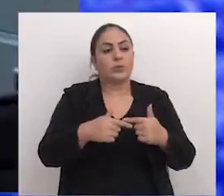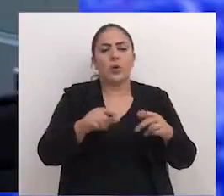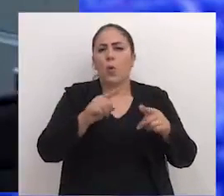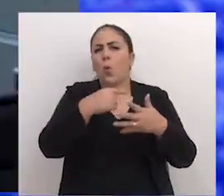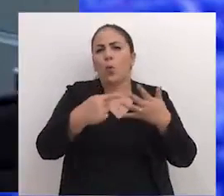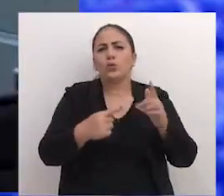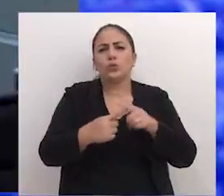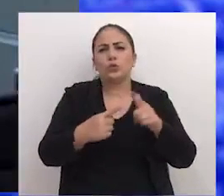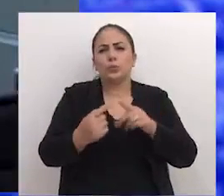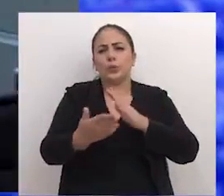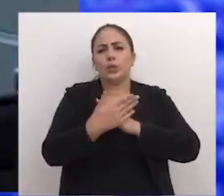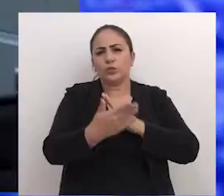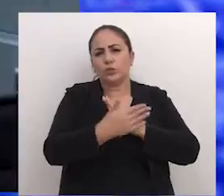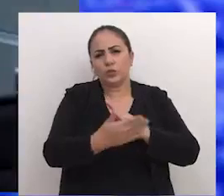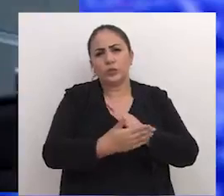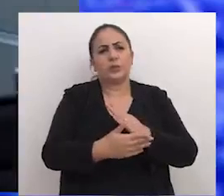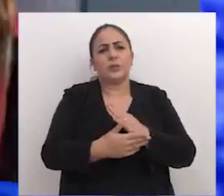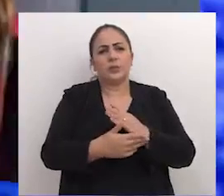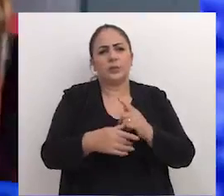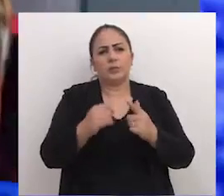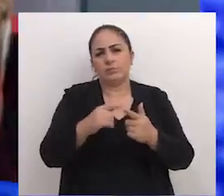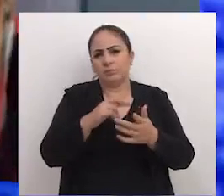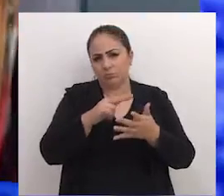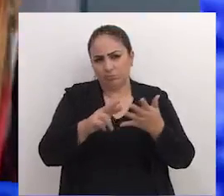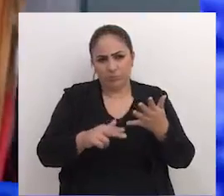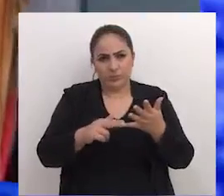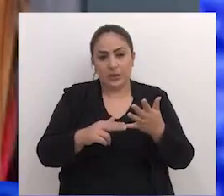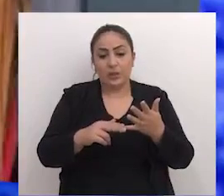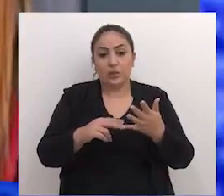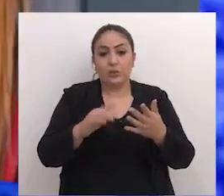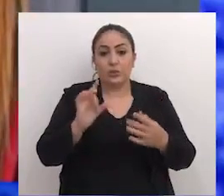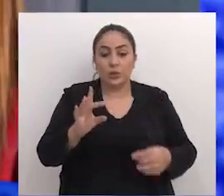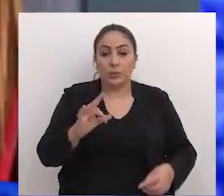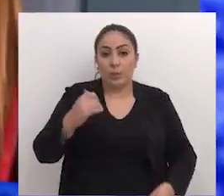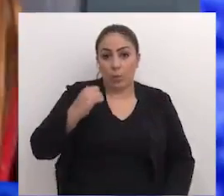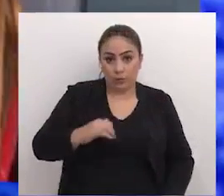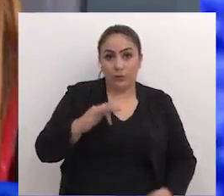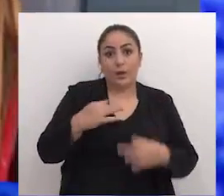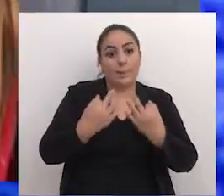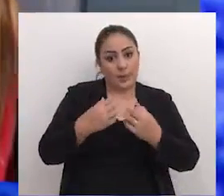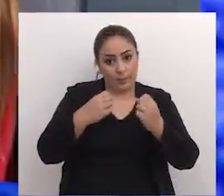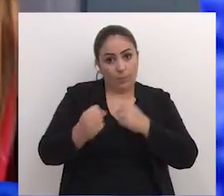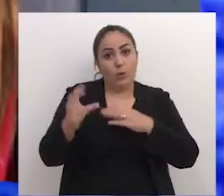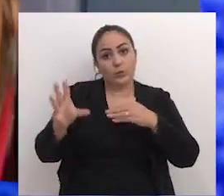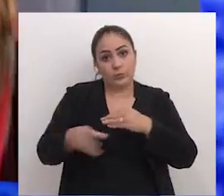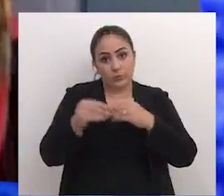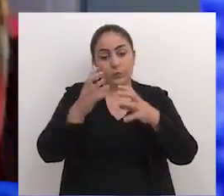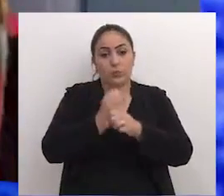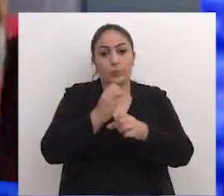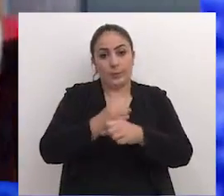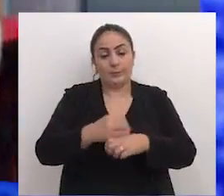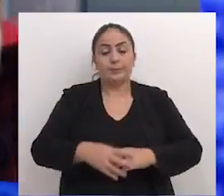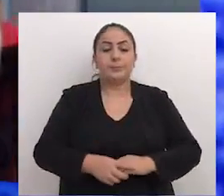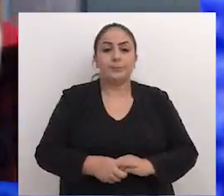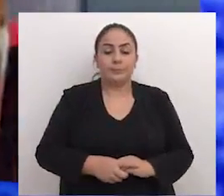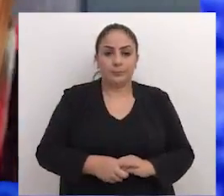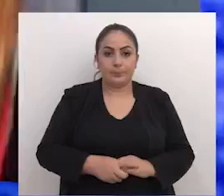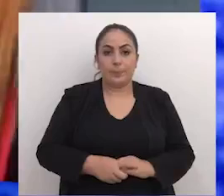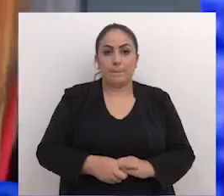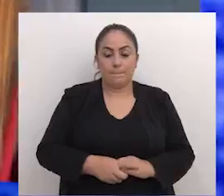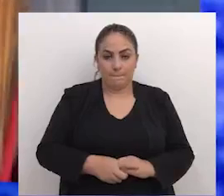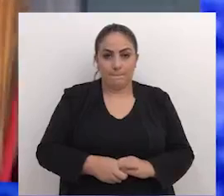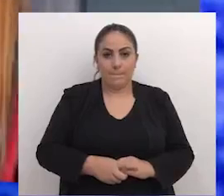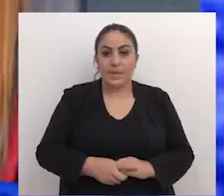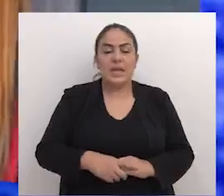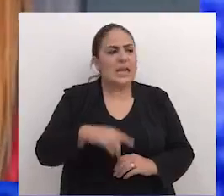benefícios de benefício assistencial, BPC, LOAS, com exceção do Bolsa Família, que pode acumular com esse benefício. E esse